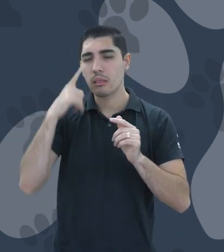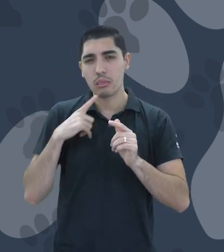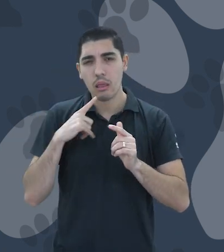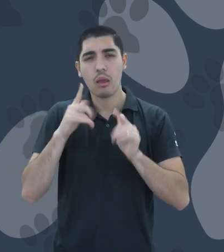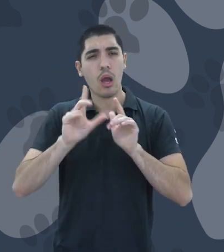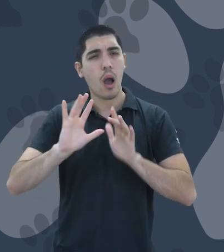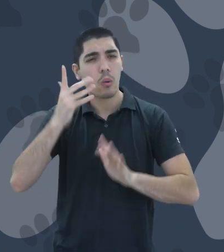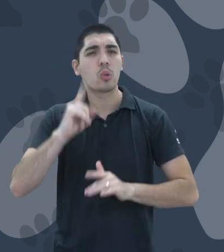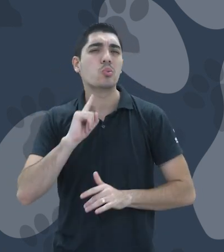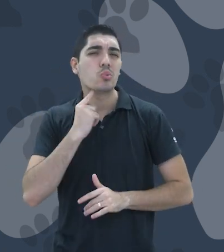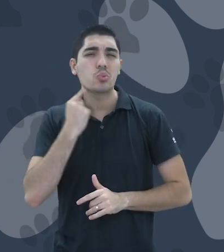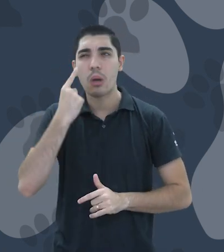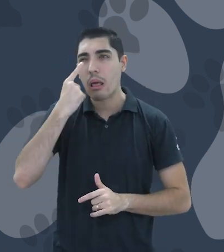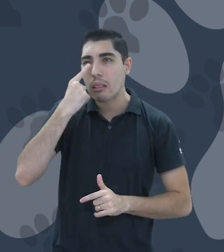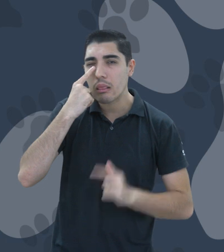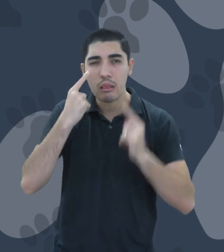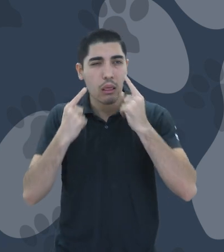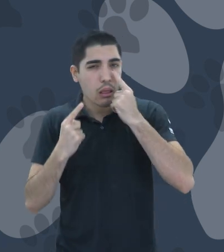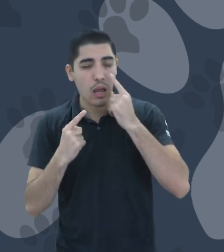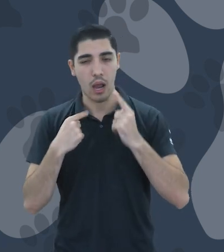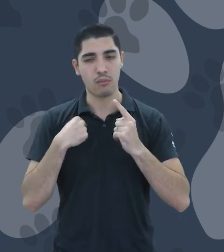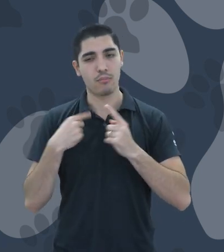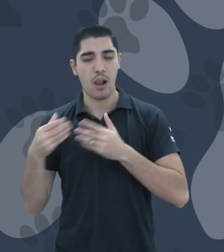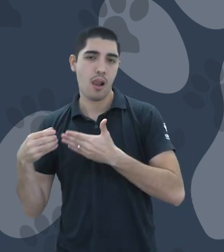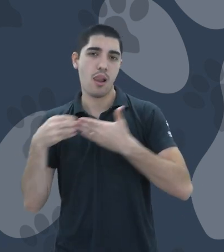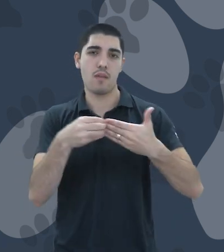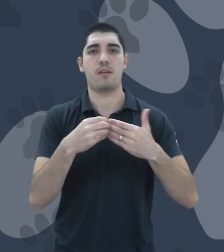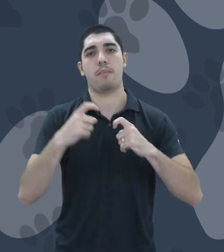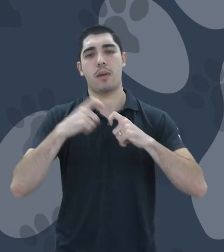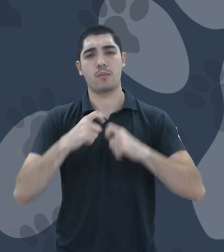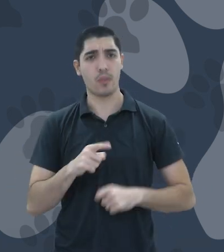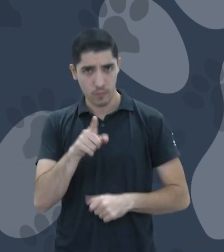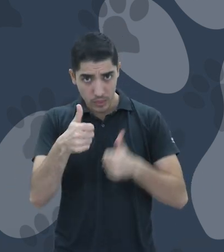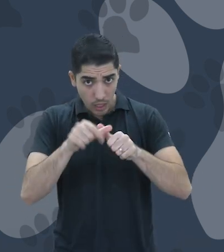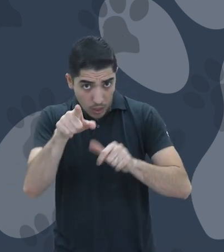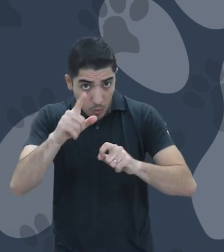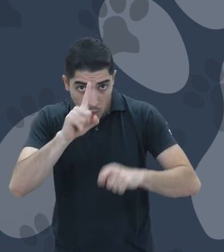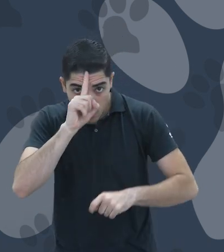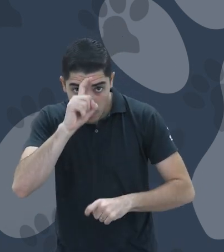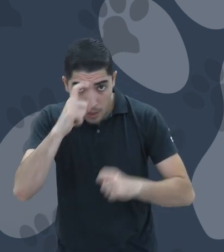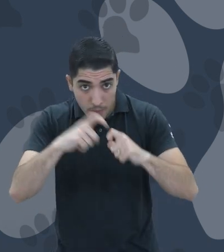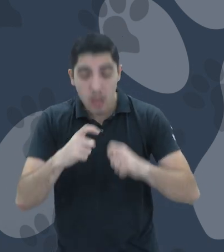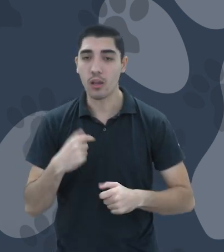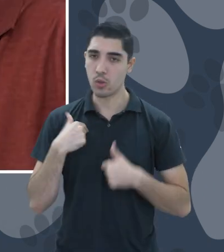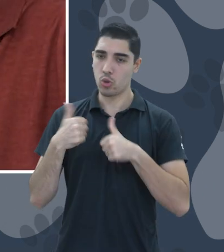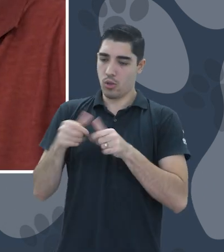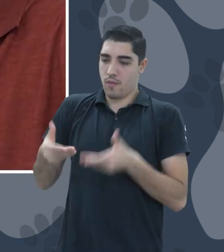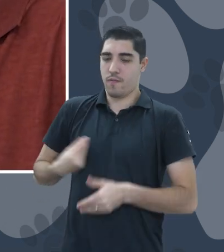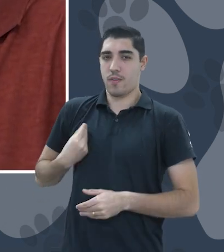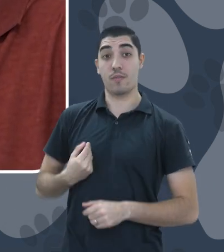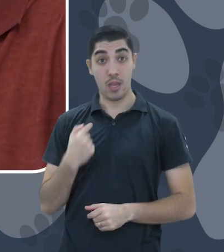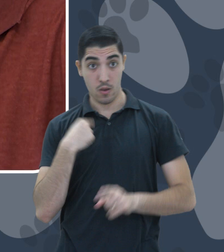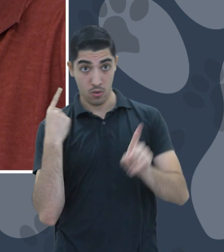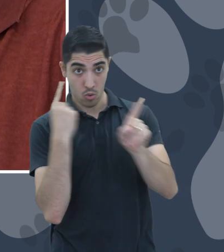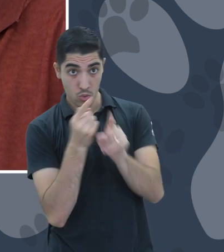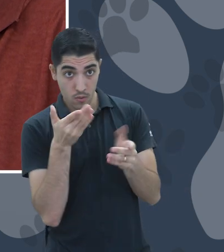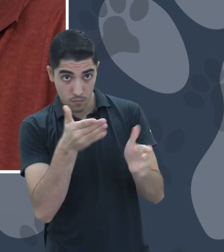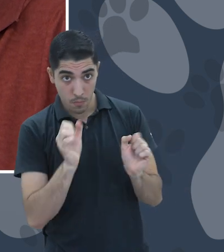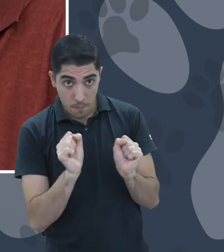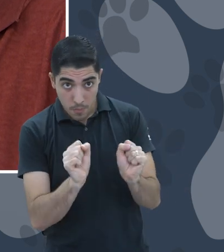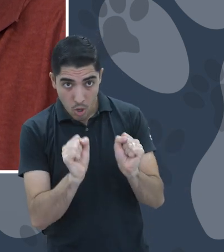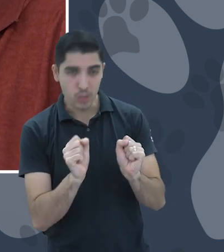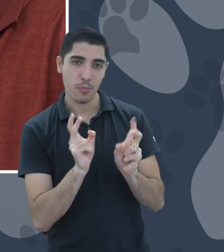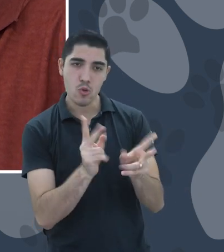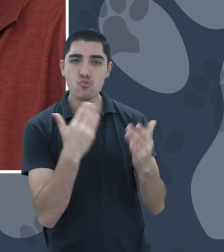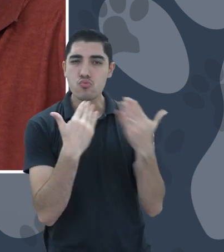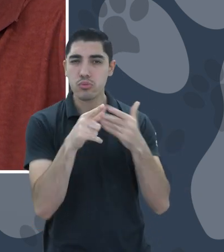vim procurar aqui um atendimento especializado. Você tá com ela na clínica agora? Sim, tô aqui sim. Então eu vou até aí encontrar com vocês pra